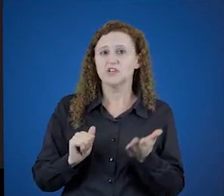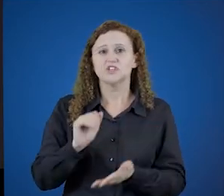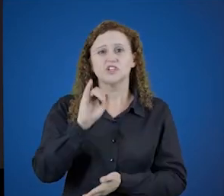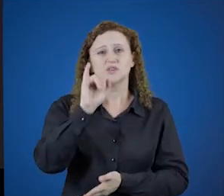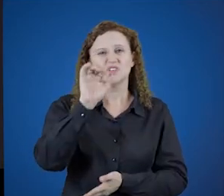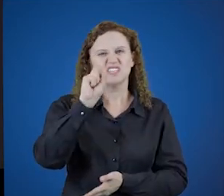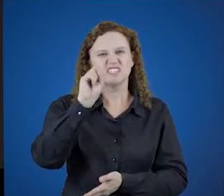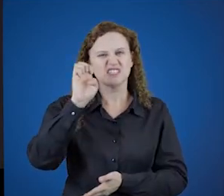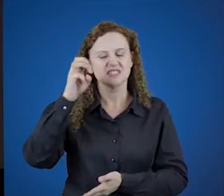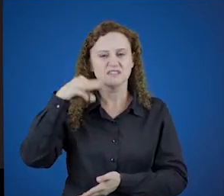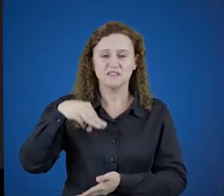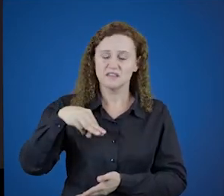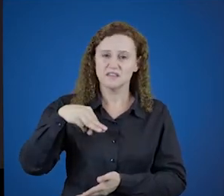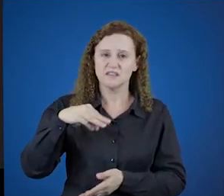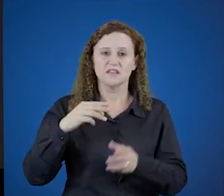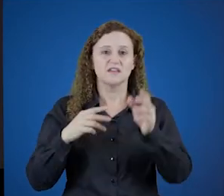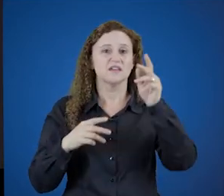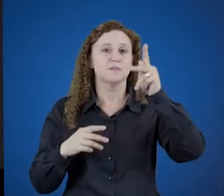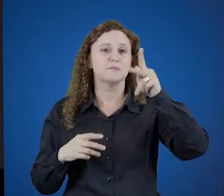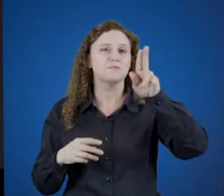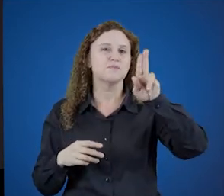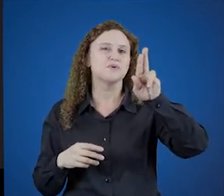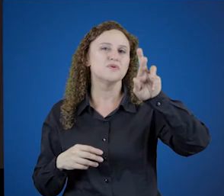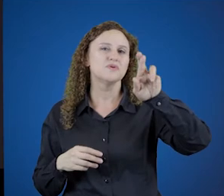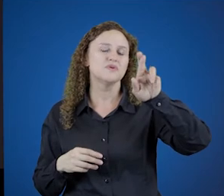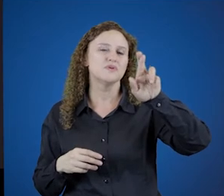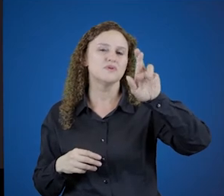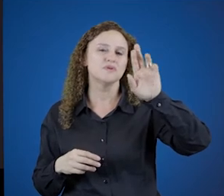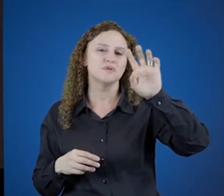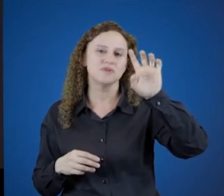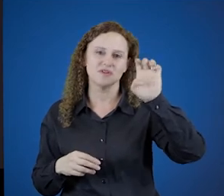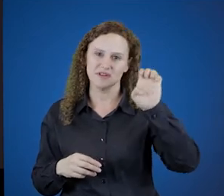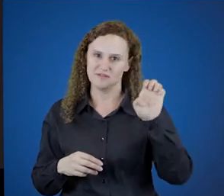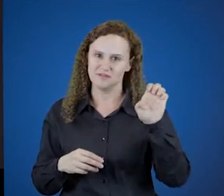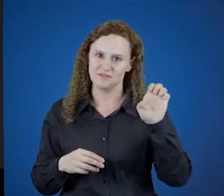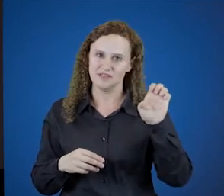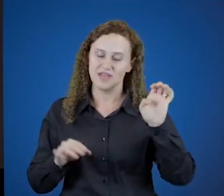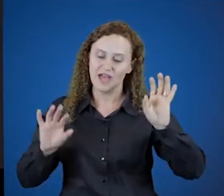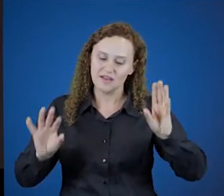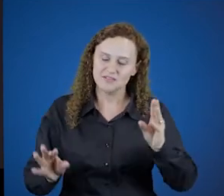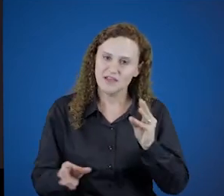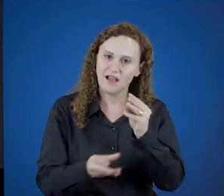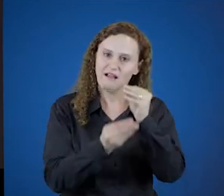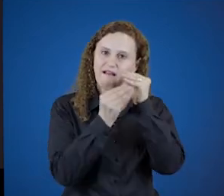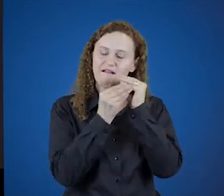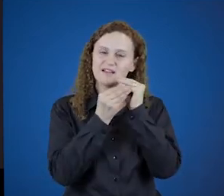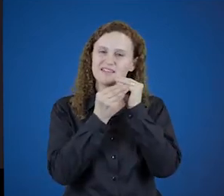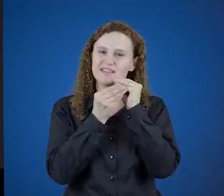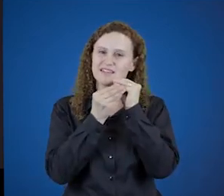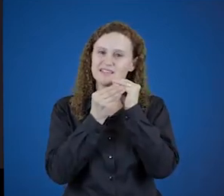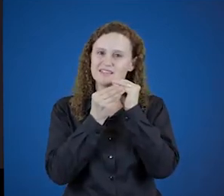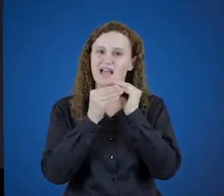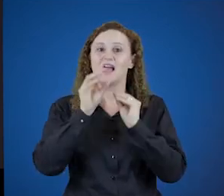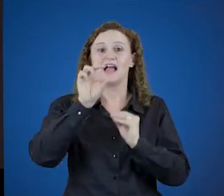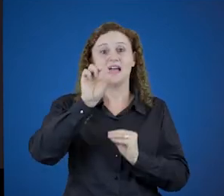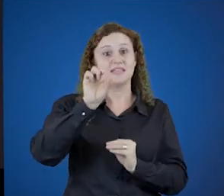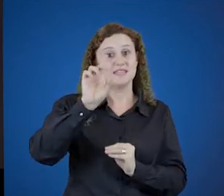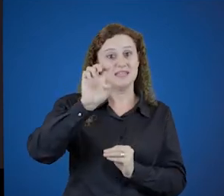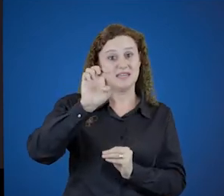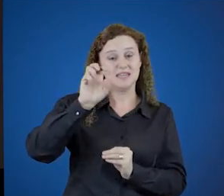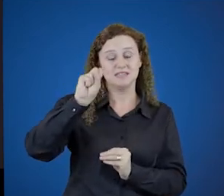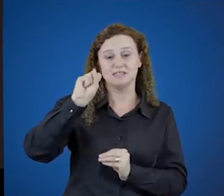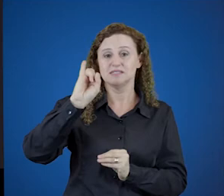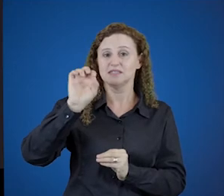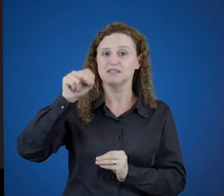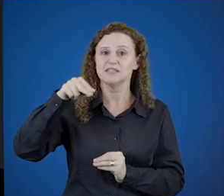por ele eu tiro izinho vai manter a palavra poeira como radical aí então eu acrescento as